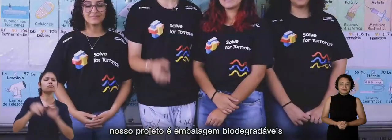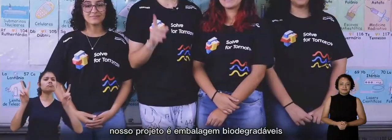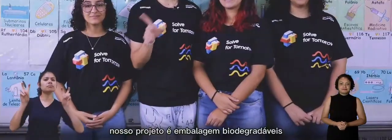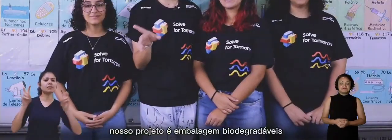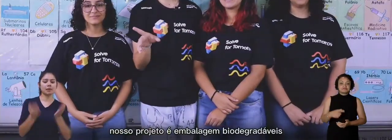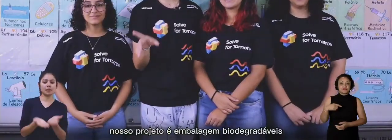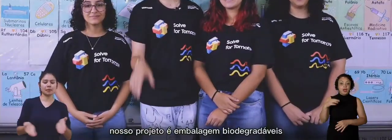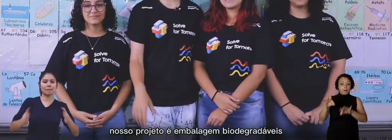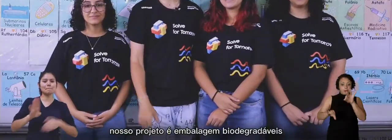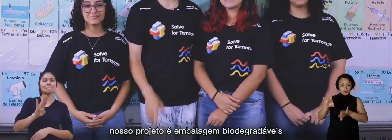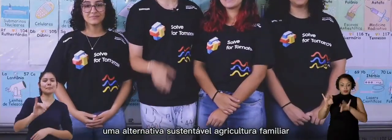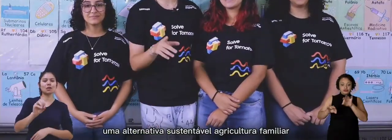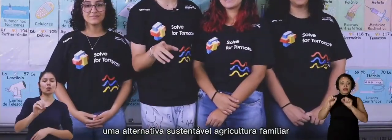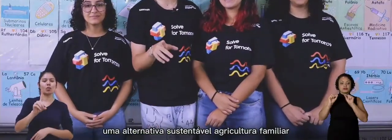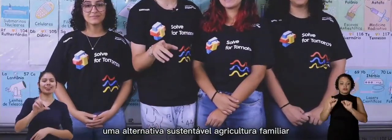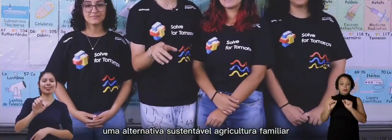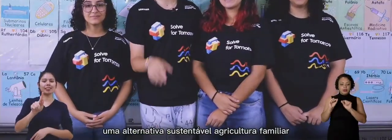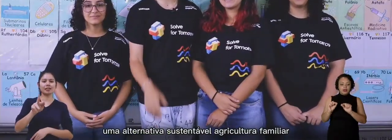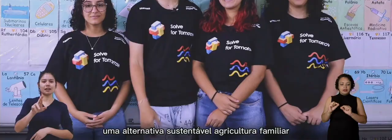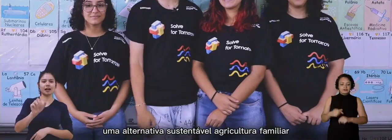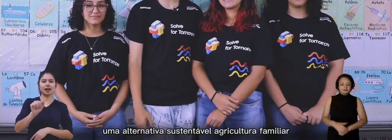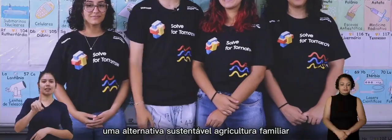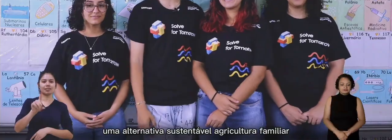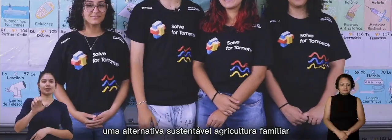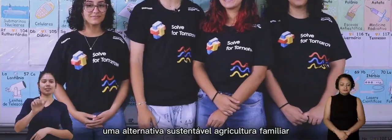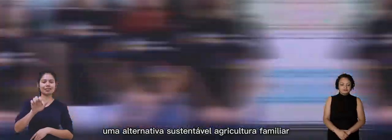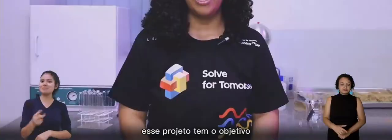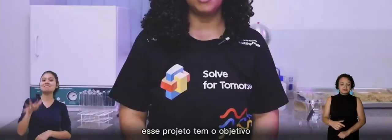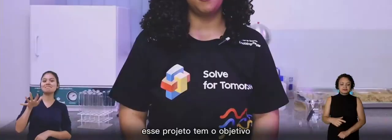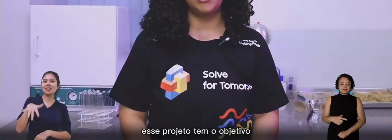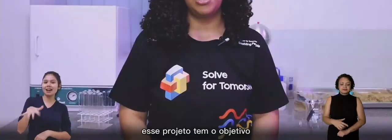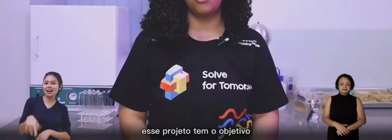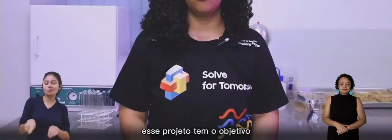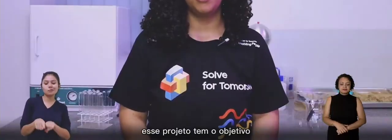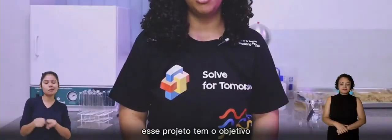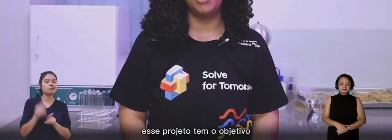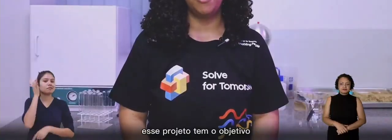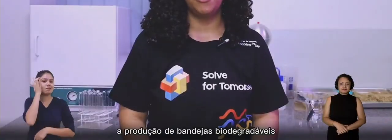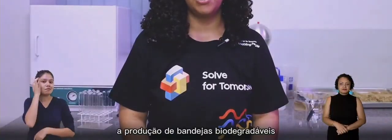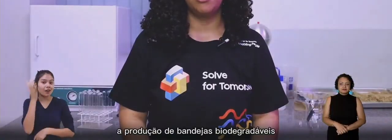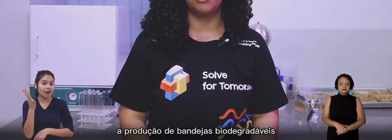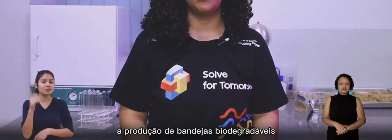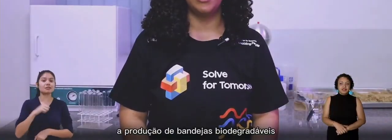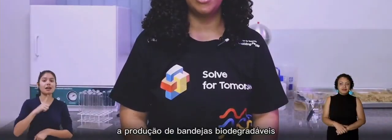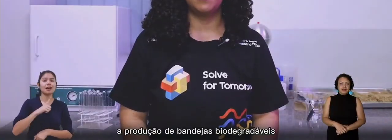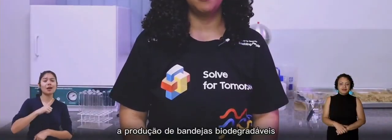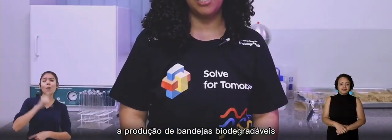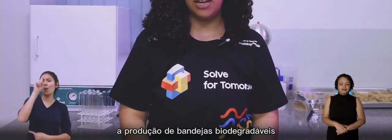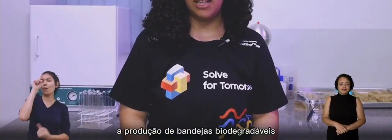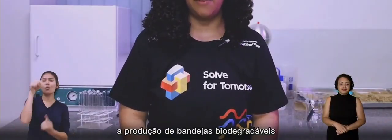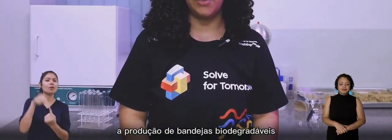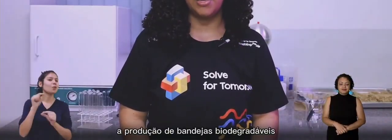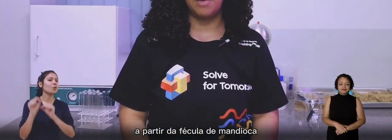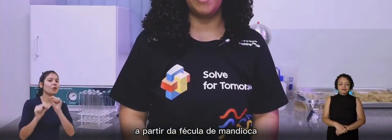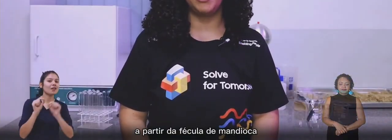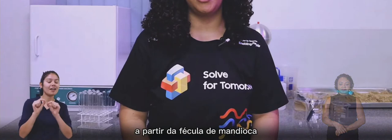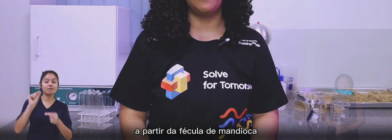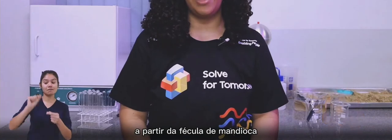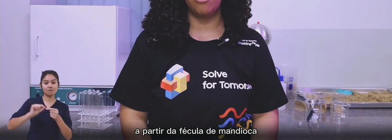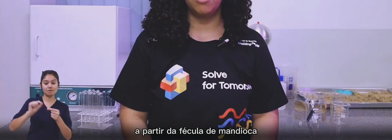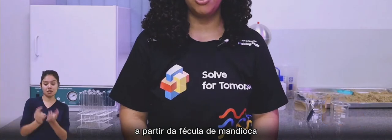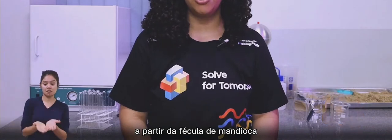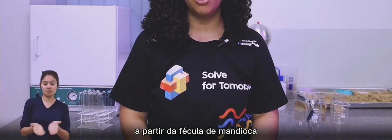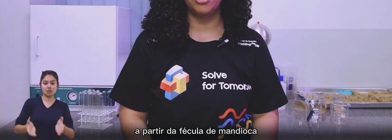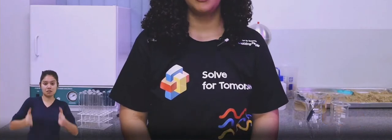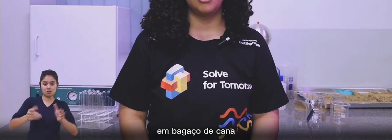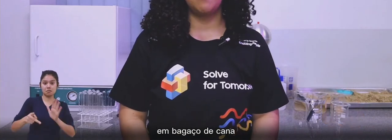Nosso projeto é embalagem biodegradável, uma alternativa sustentável à agricultura familiar. Esse projeto tem o objetivo de produção de bandejas biodegradáveis a